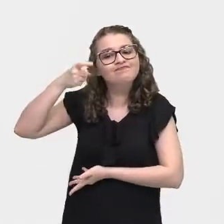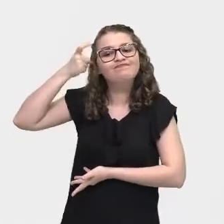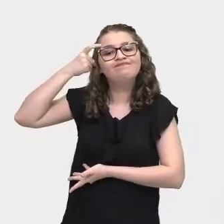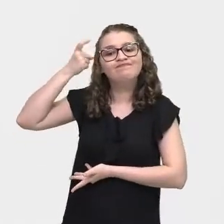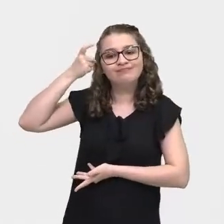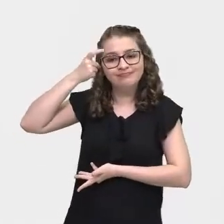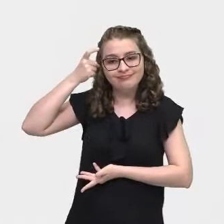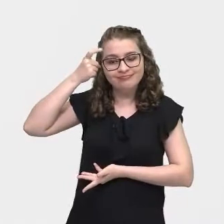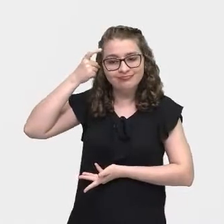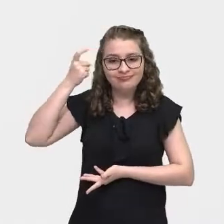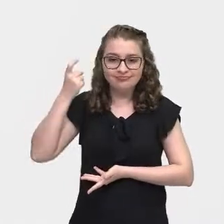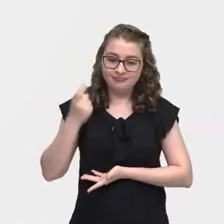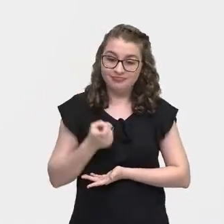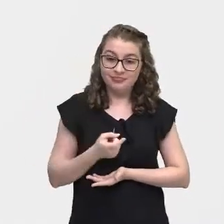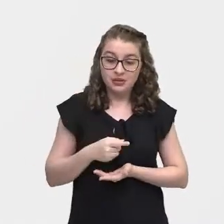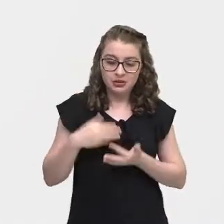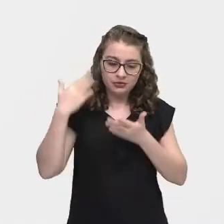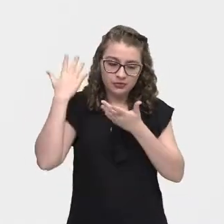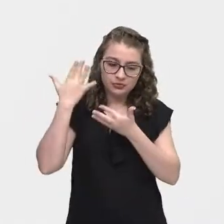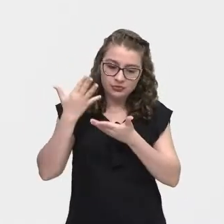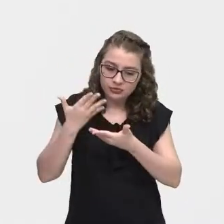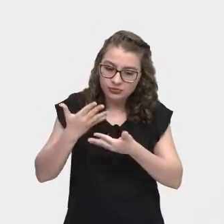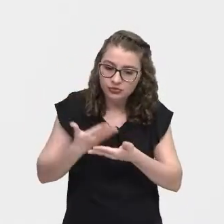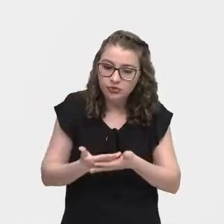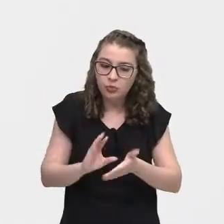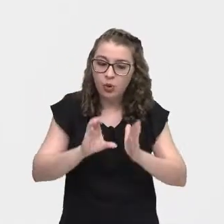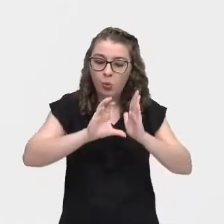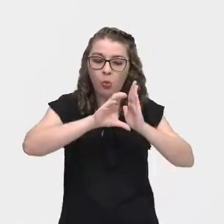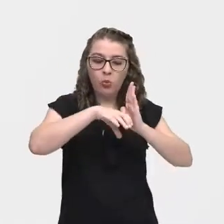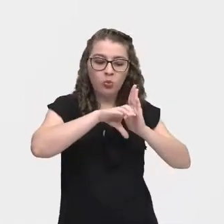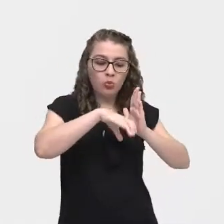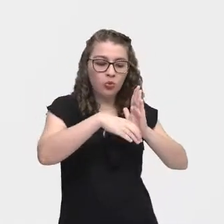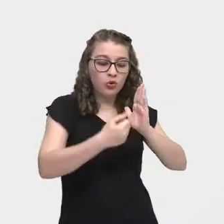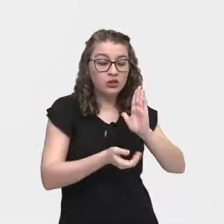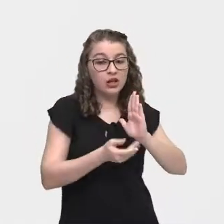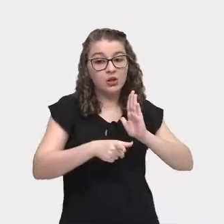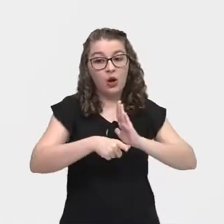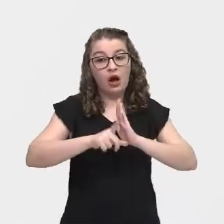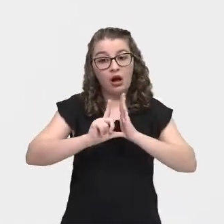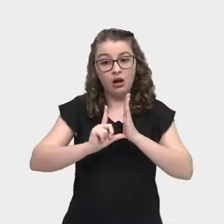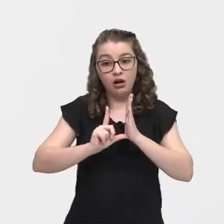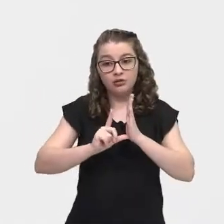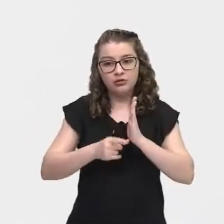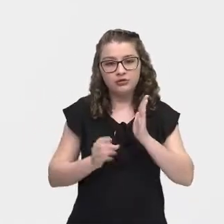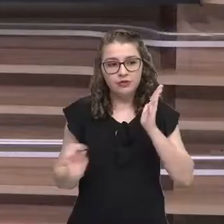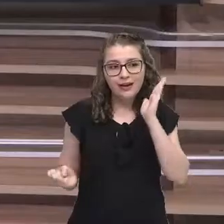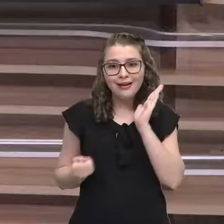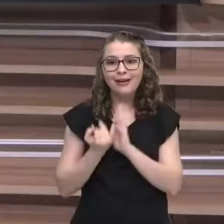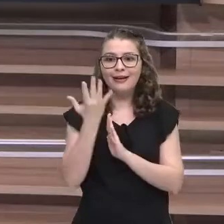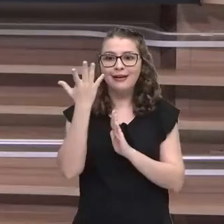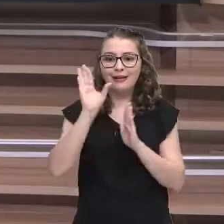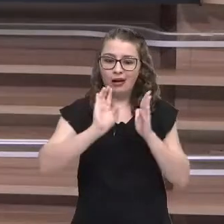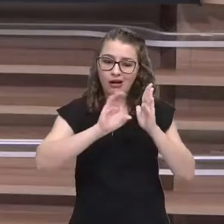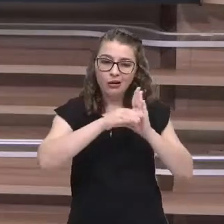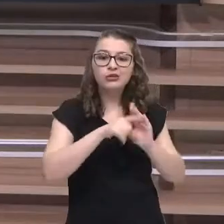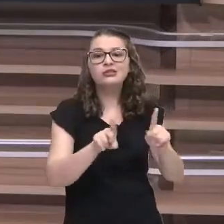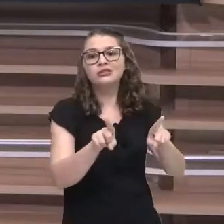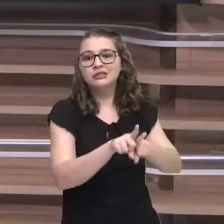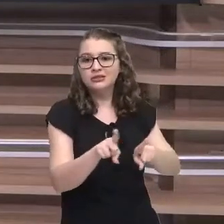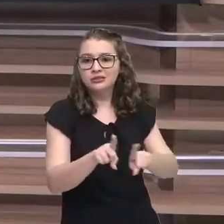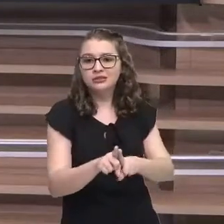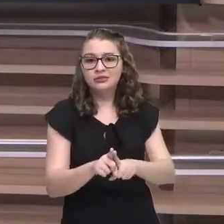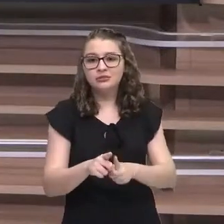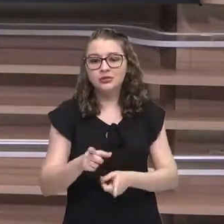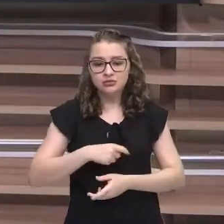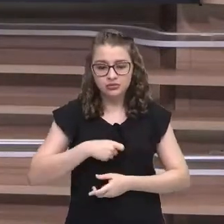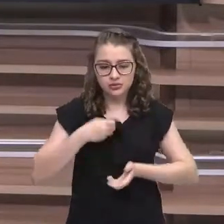pensamento, ó, que procede por conceitos, que cria conceitos. Então tudo que sai da